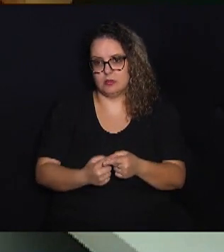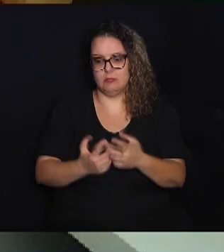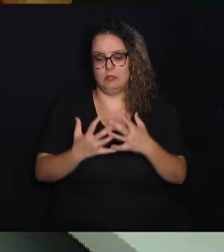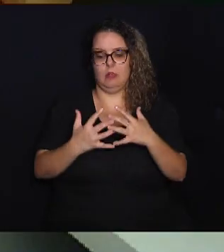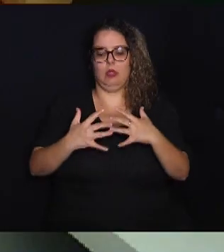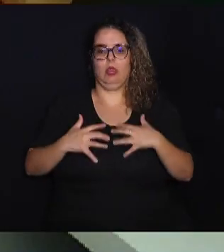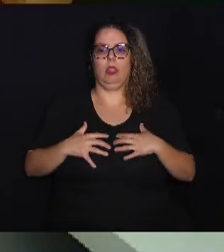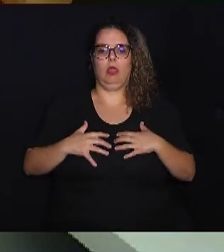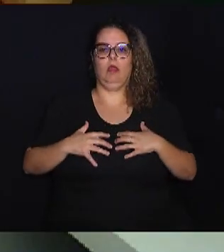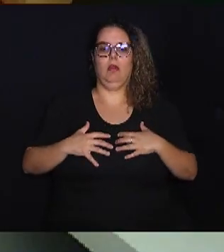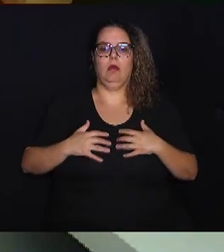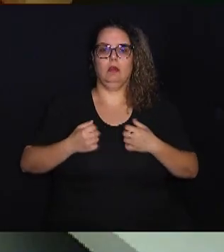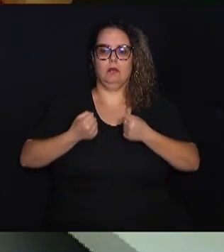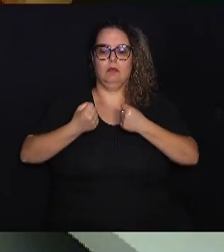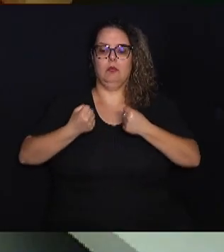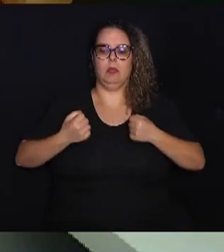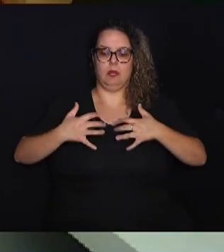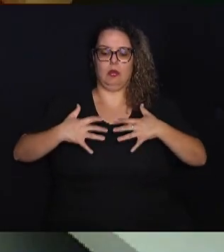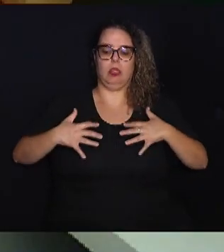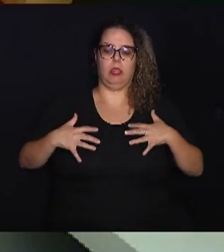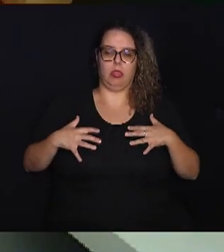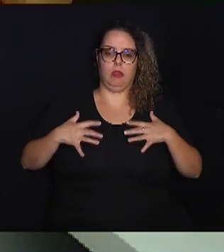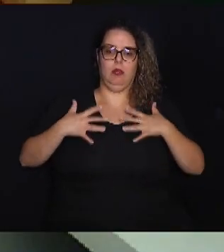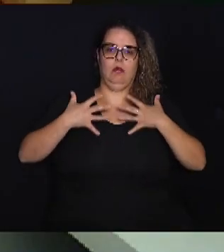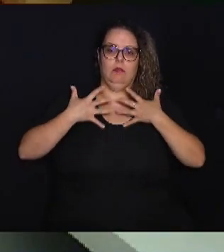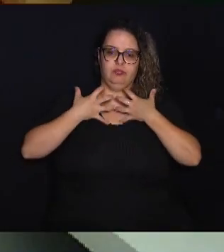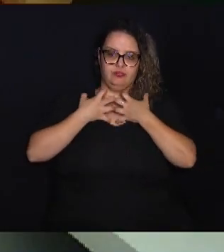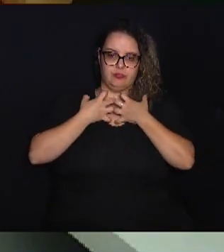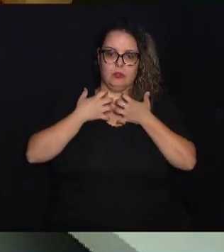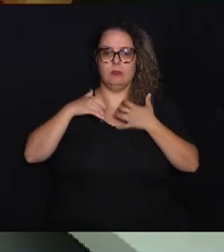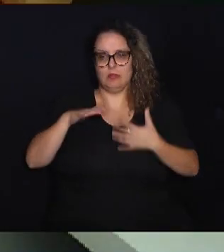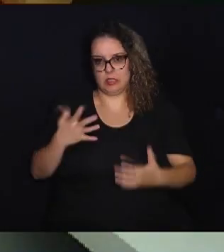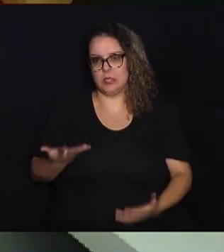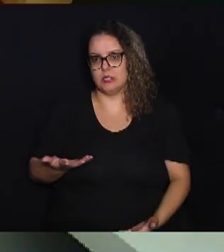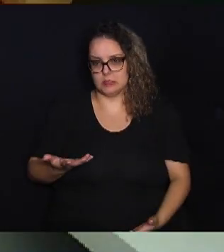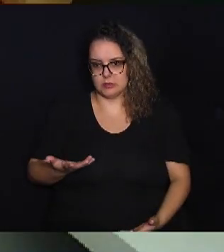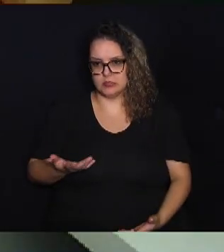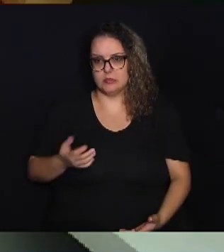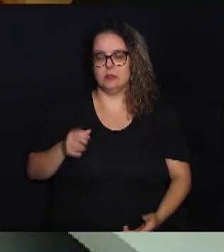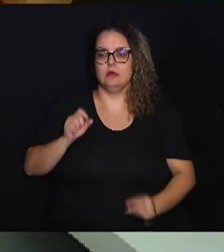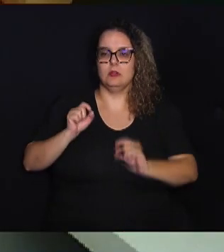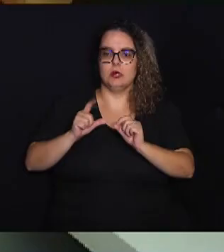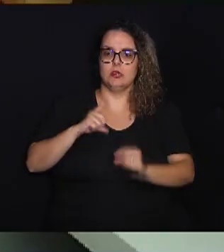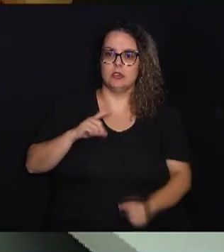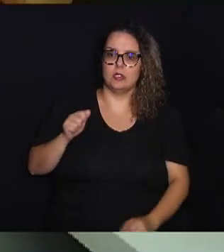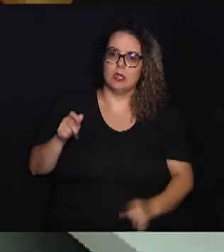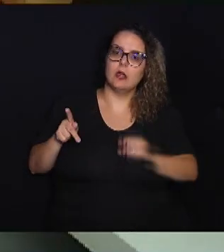gravidade, acaba desabando mais a via aérea e fechando a passagem de ar. Então, quem tem apneia,